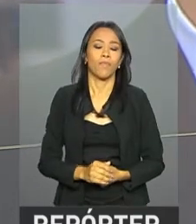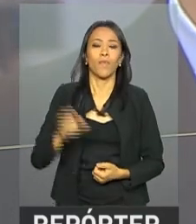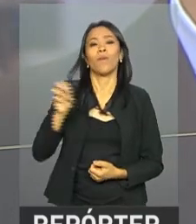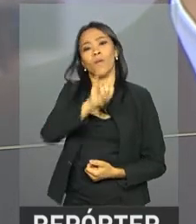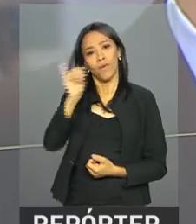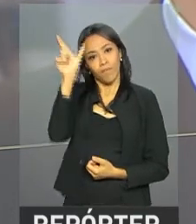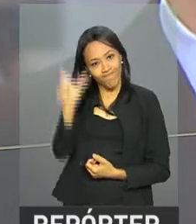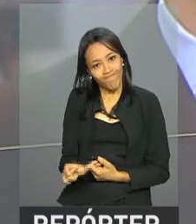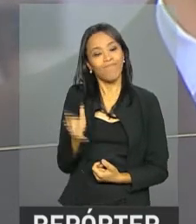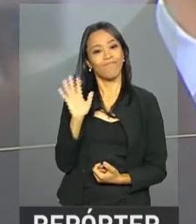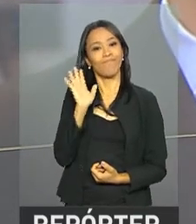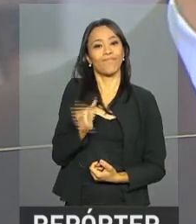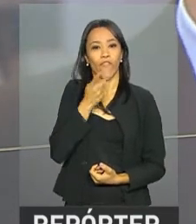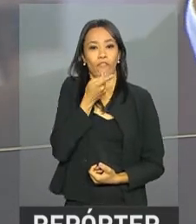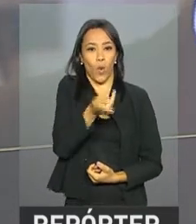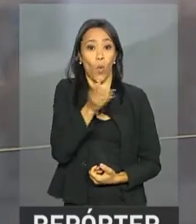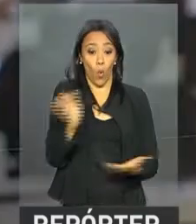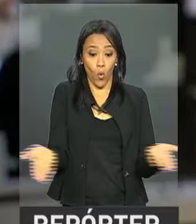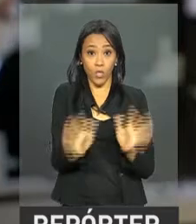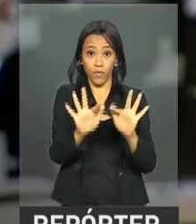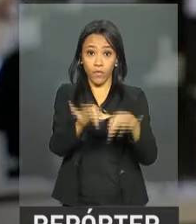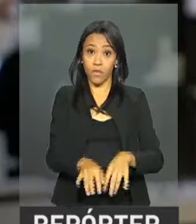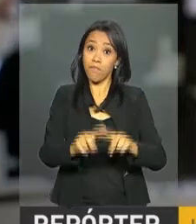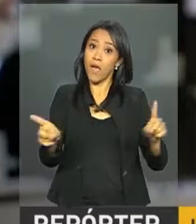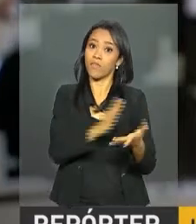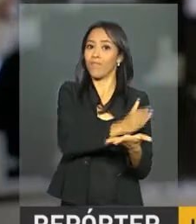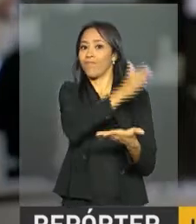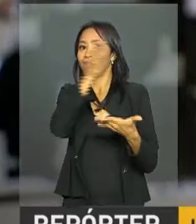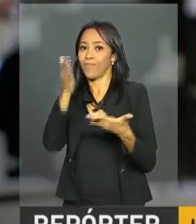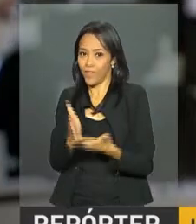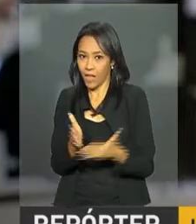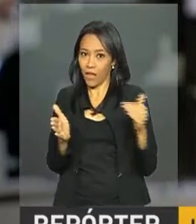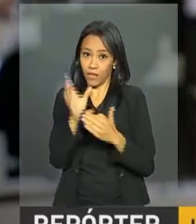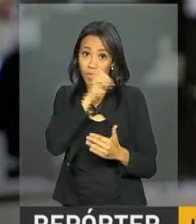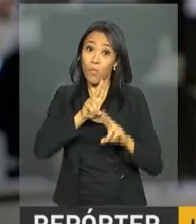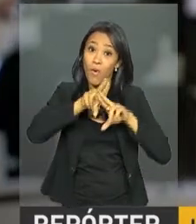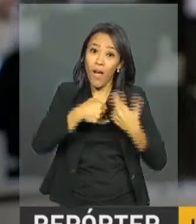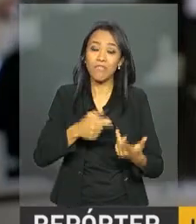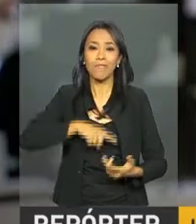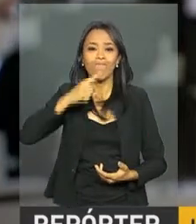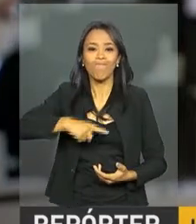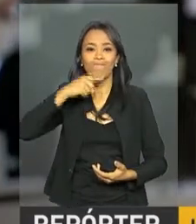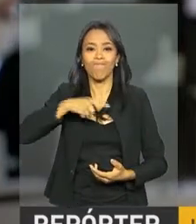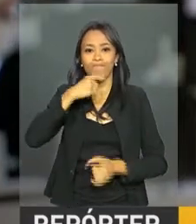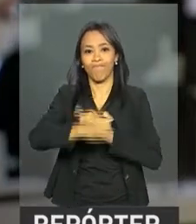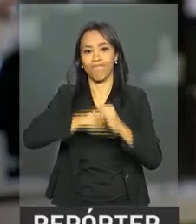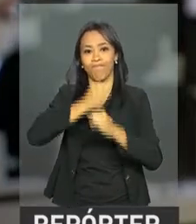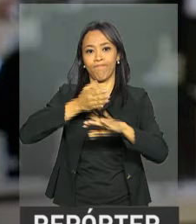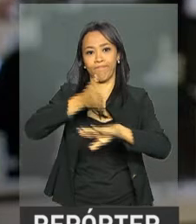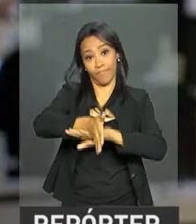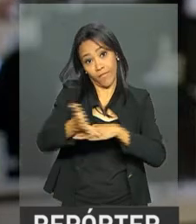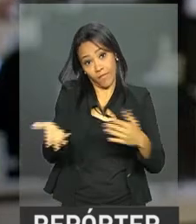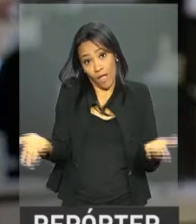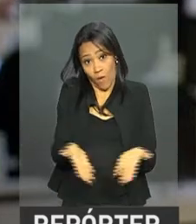Olá, Leandro. Como você disse, o prazo terminaria hoje, mas foi estendido por causa das dificuldades de acesso dos estudantes ao sistema. Agora,